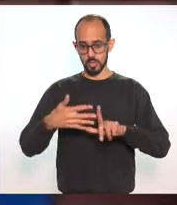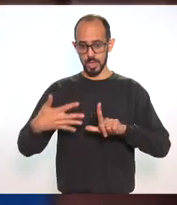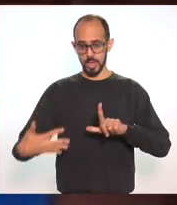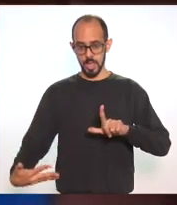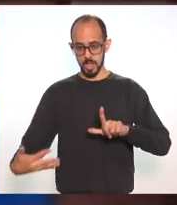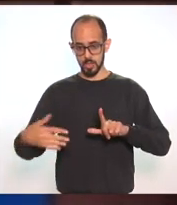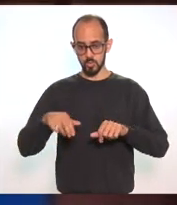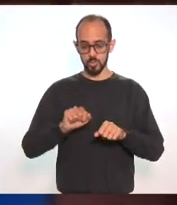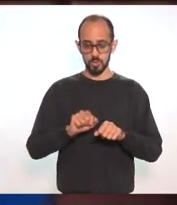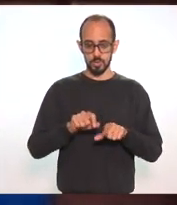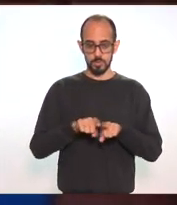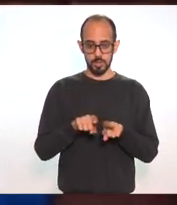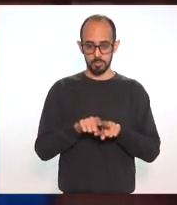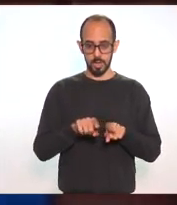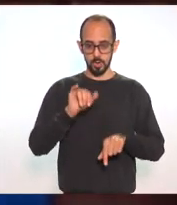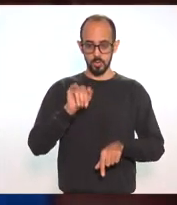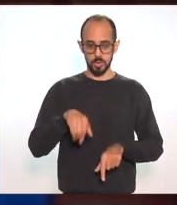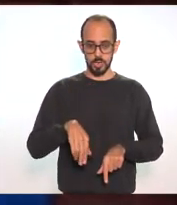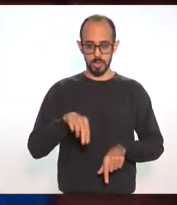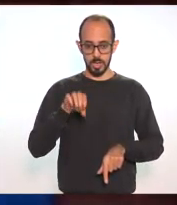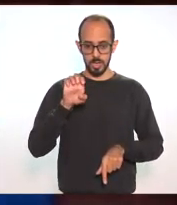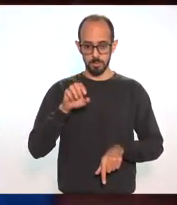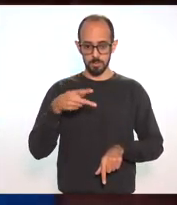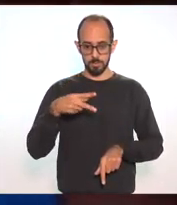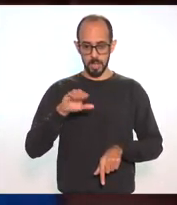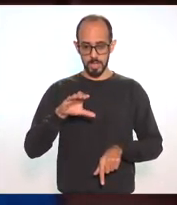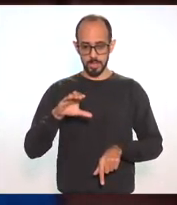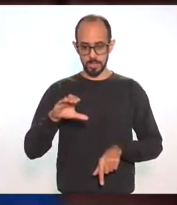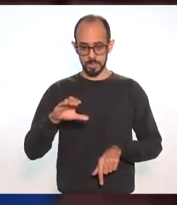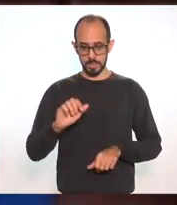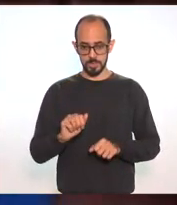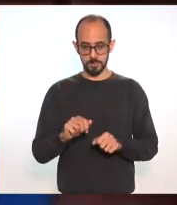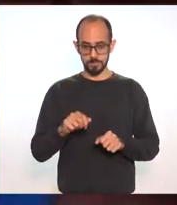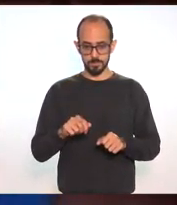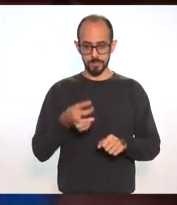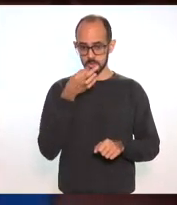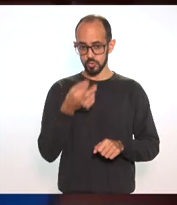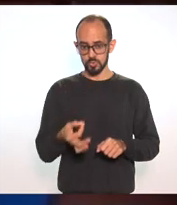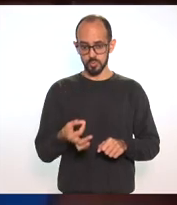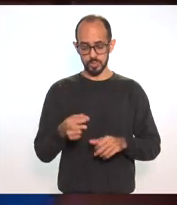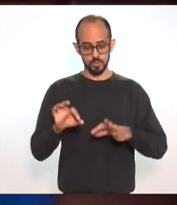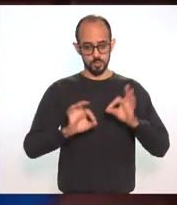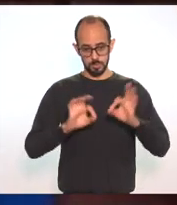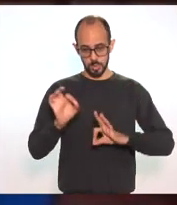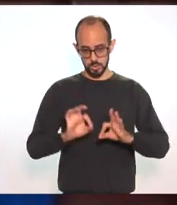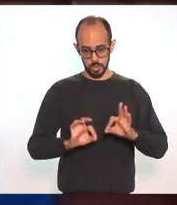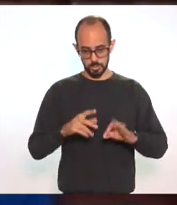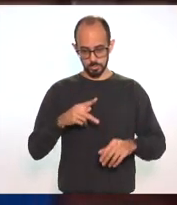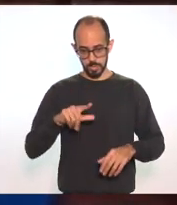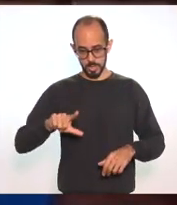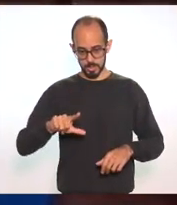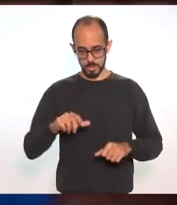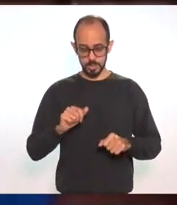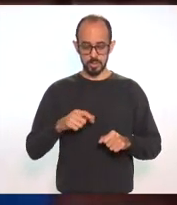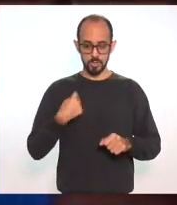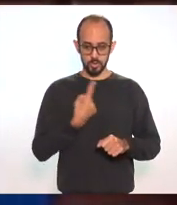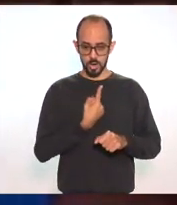na orientação técnica da construção da justificativa do projeto. Assentimos,